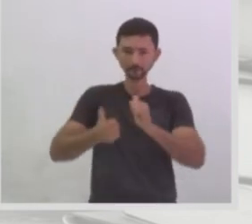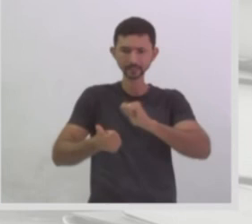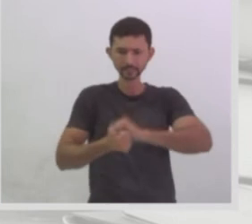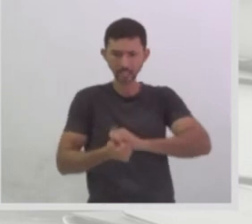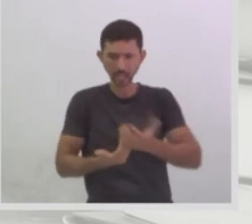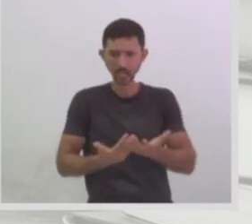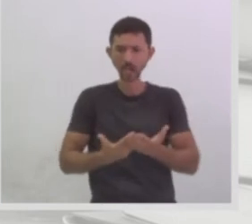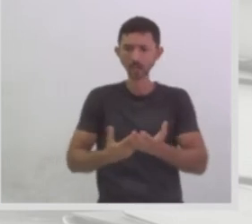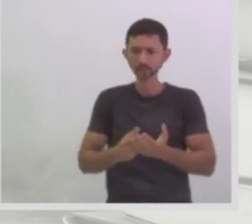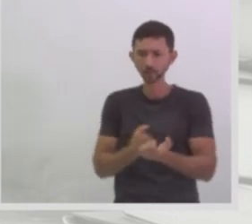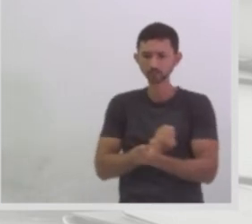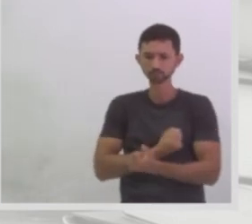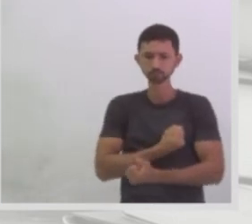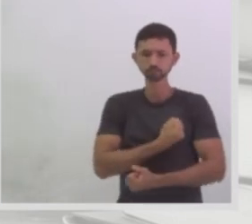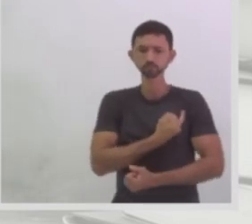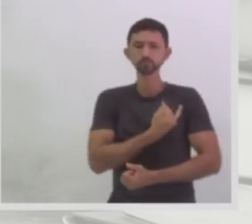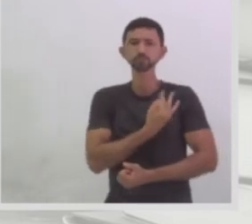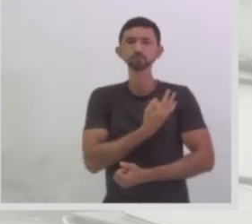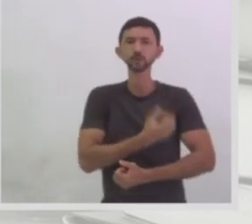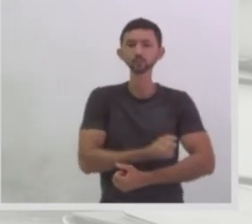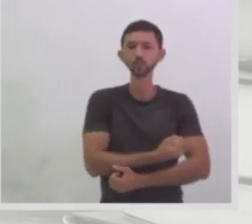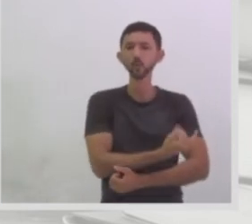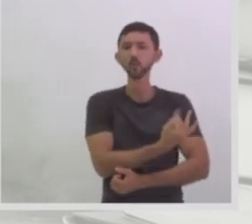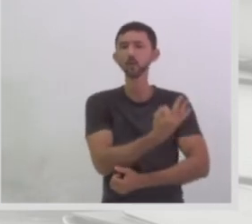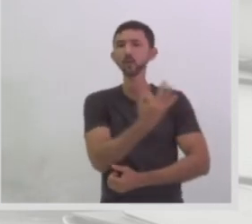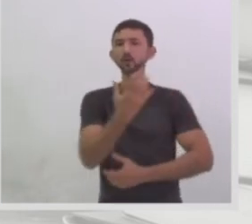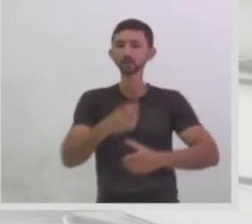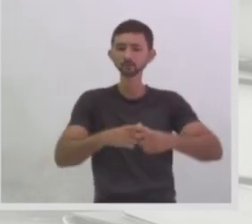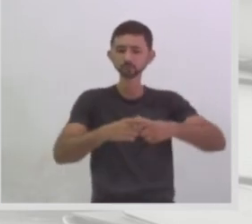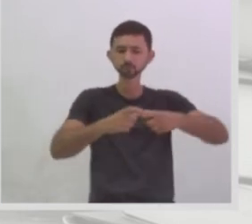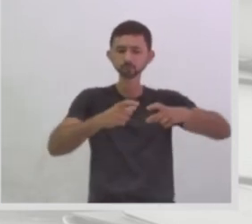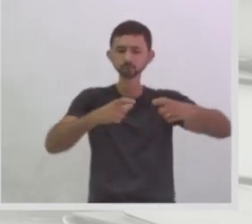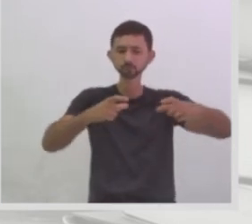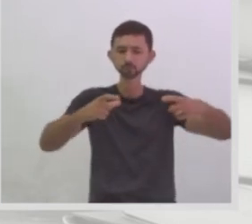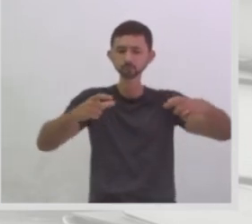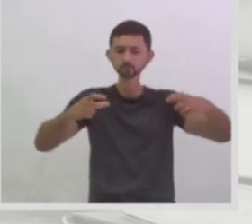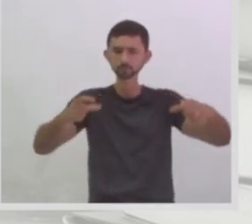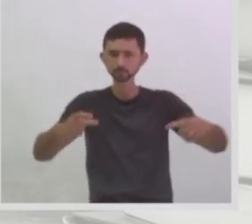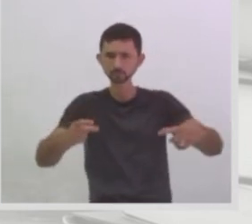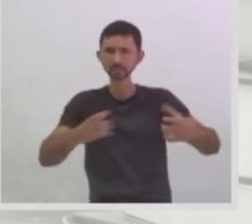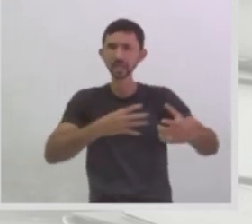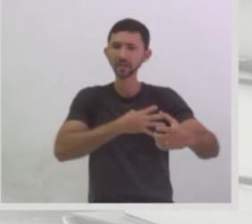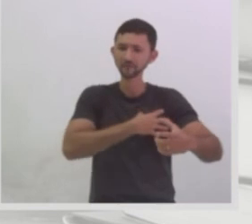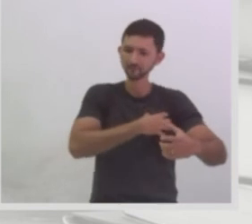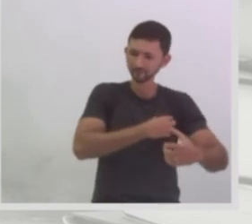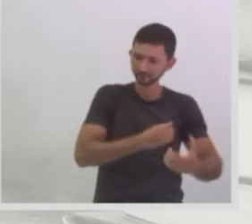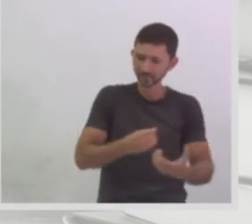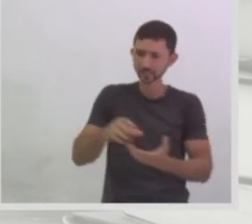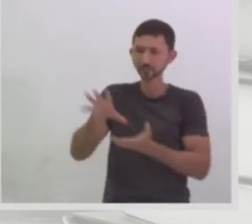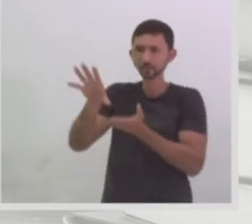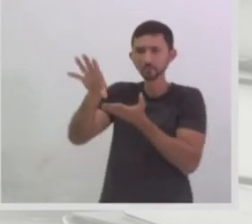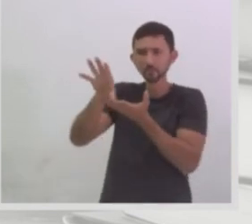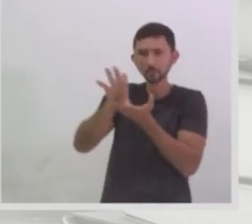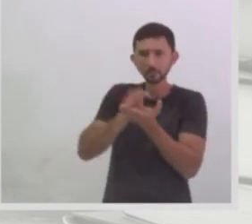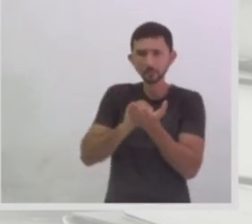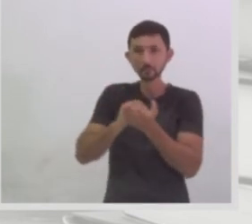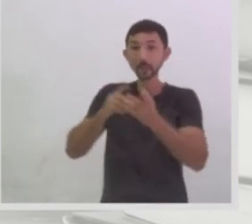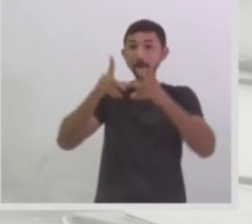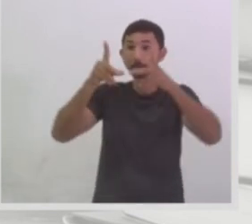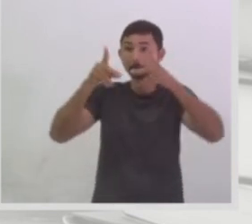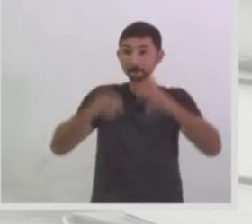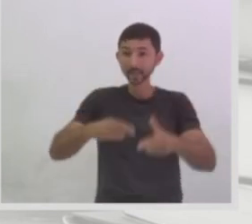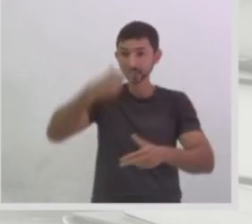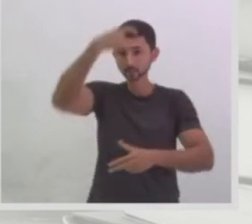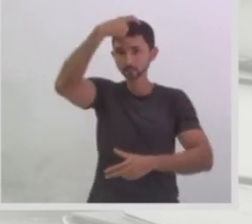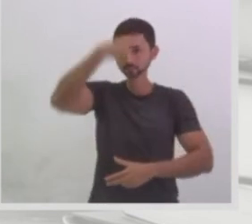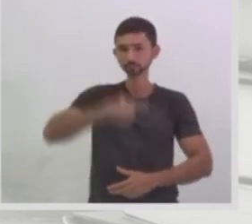porque tinham mais chances de procriar, com seus filhos herdando as mesmas características, até que se